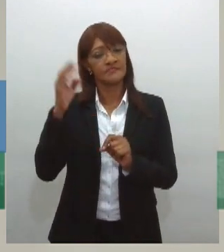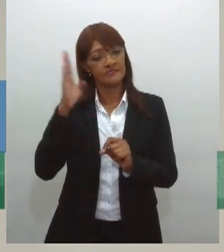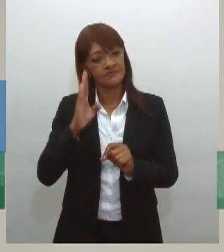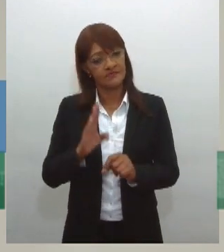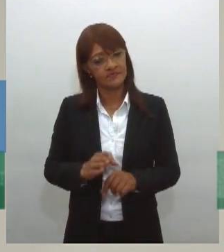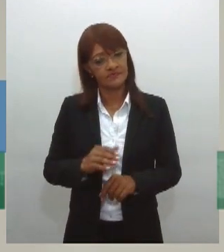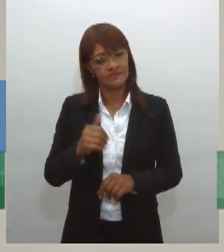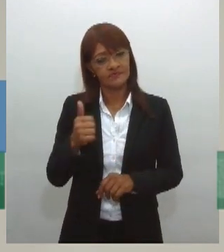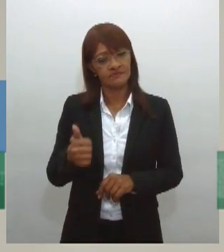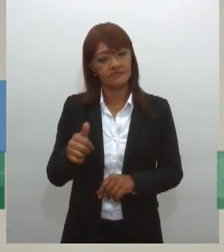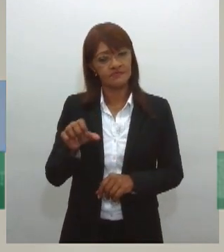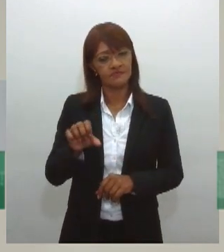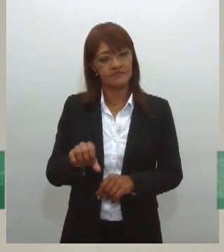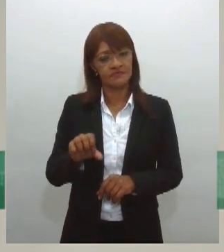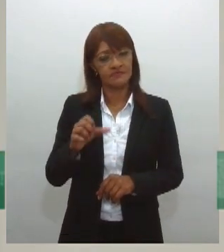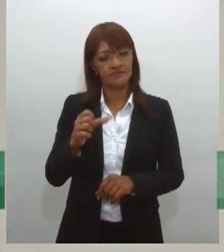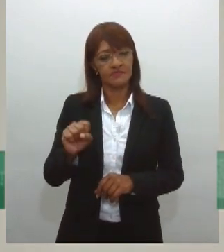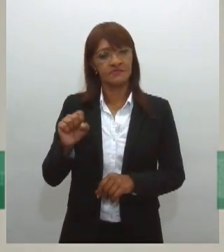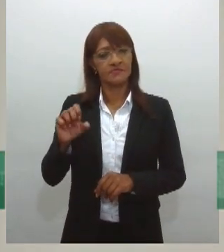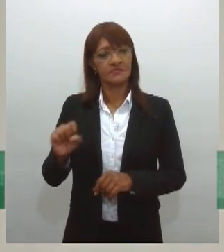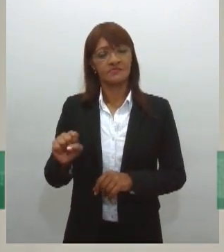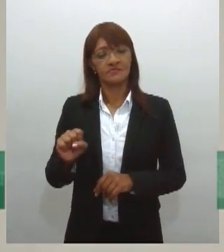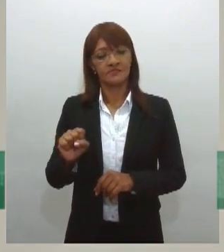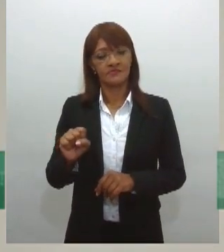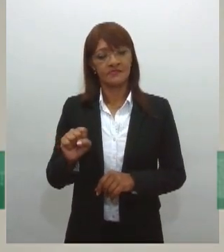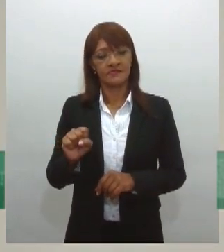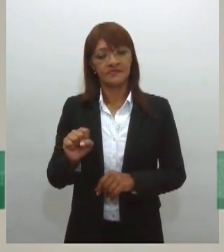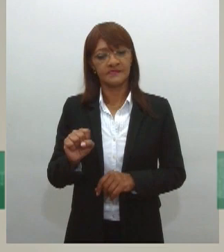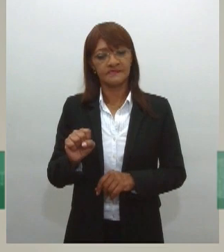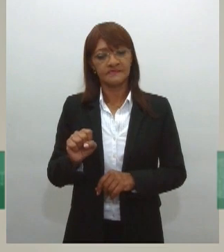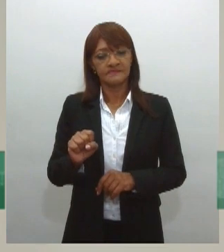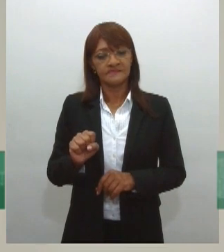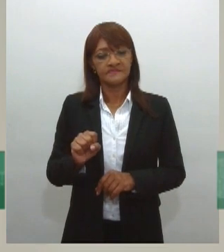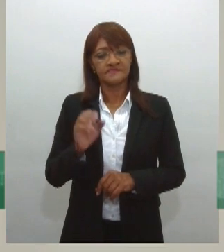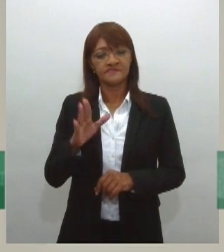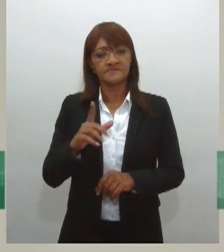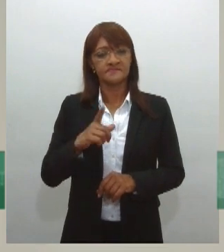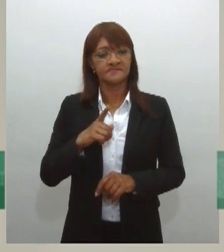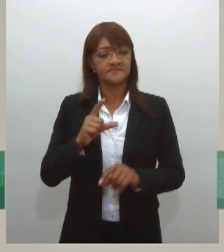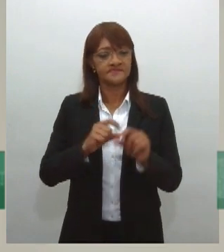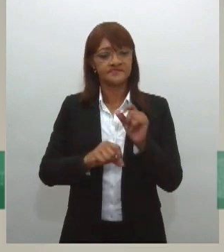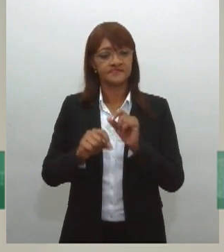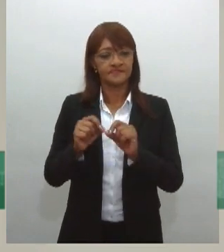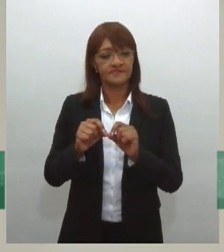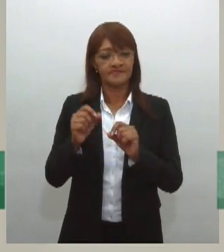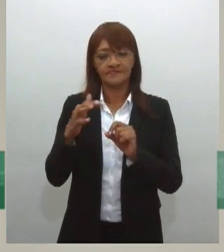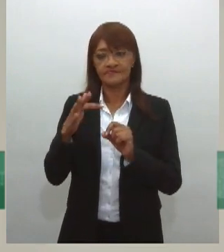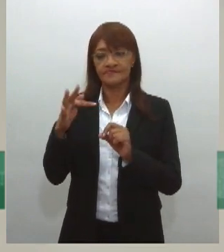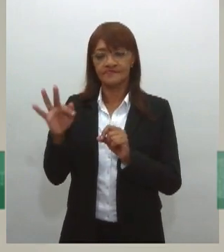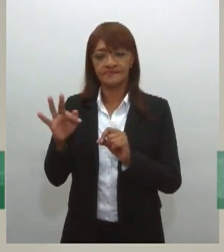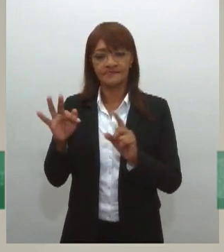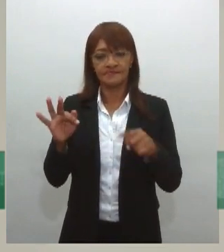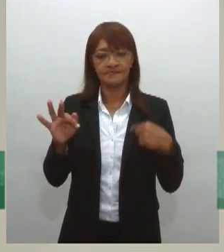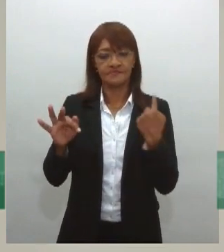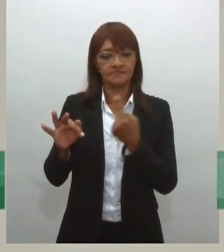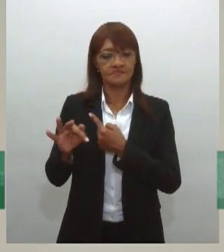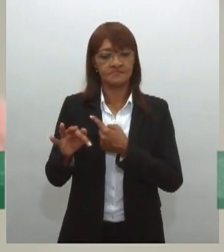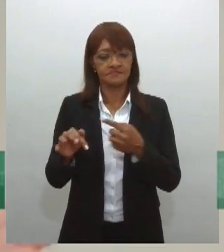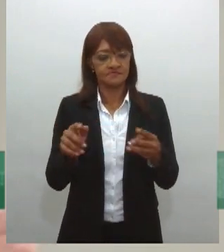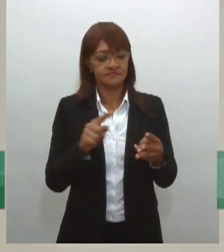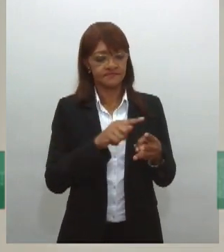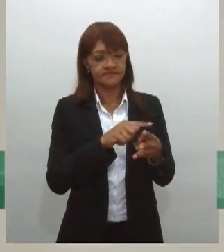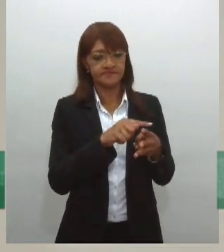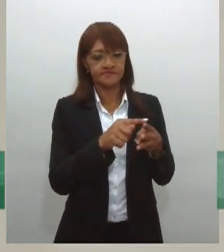1988, ele passou a ter um pacto federativo em que nós temos três entes principais: